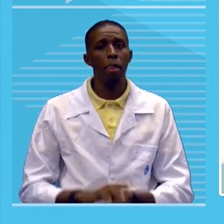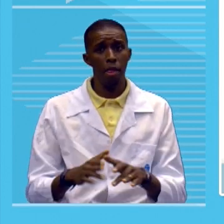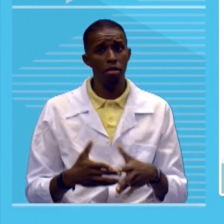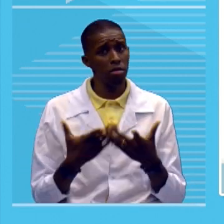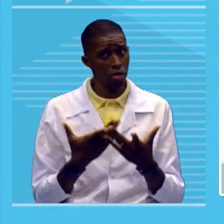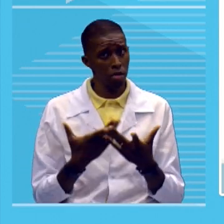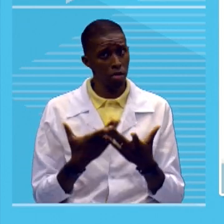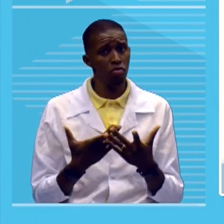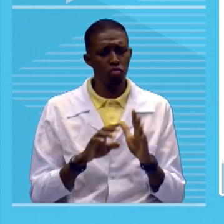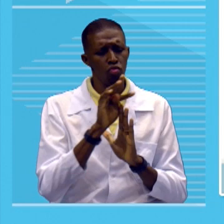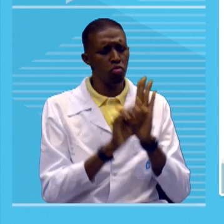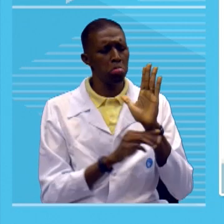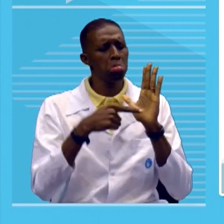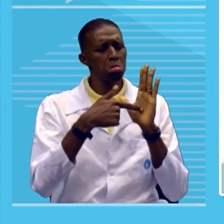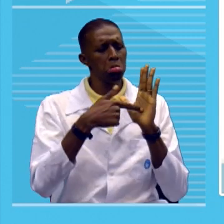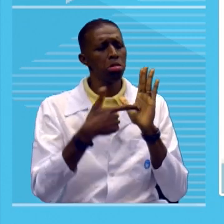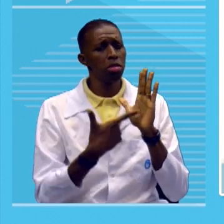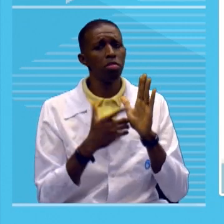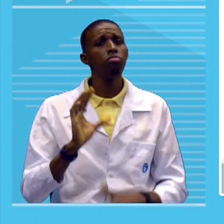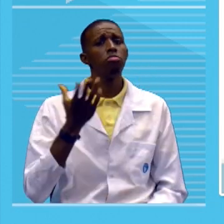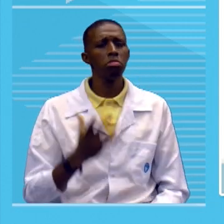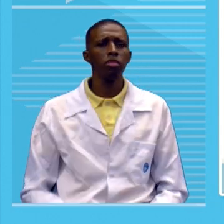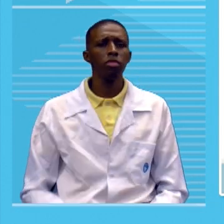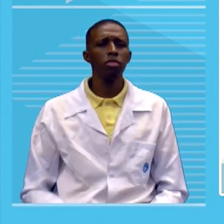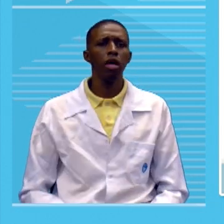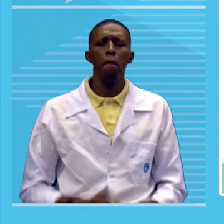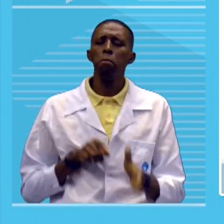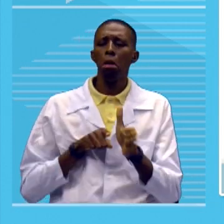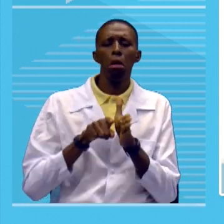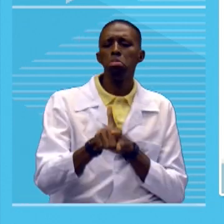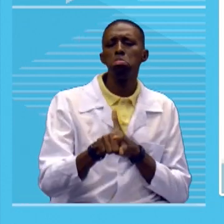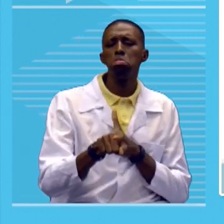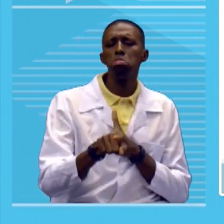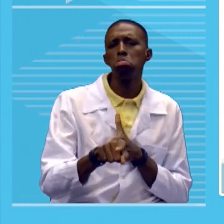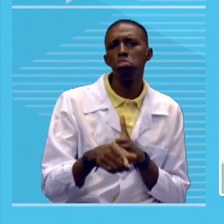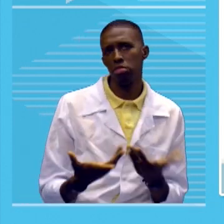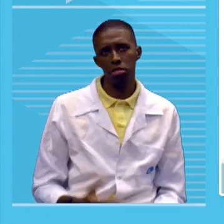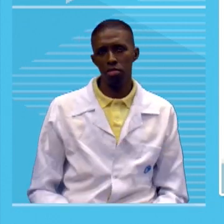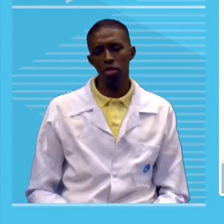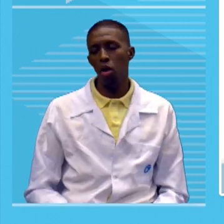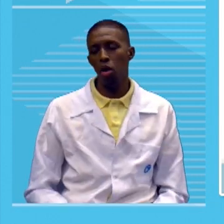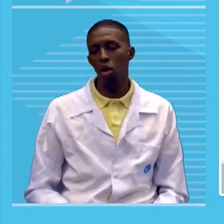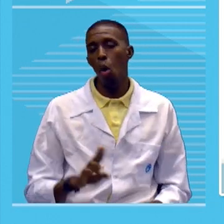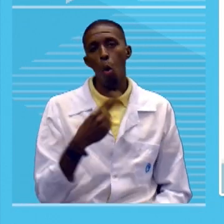fez uma pausa rápida, fez uma pausa longa.